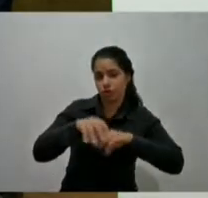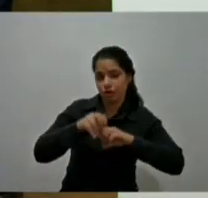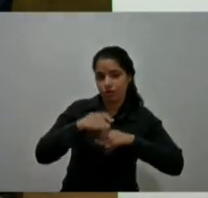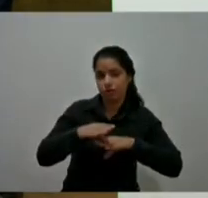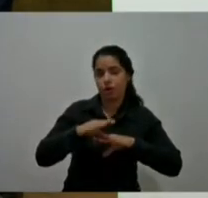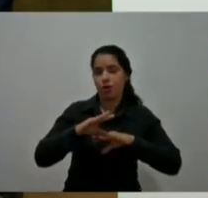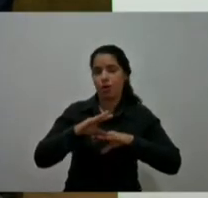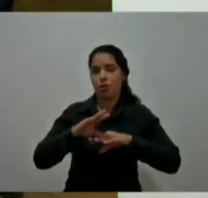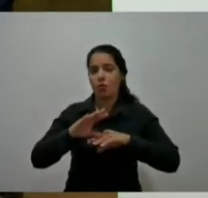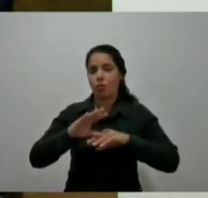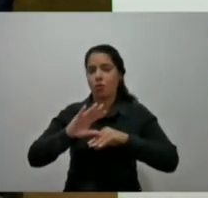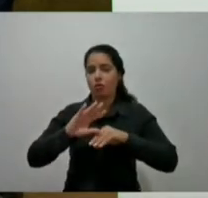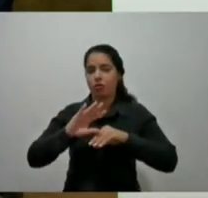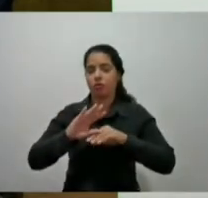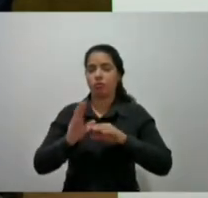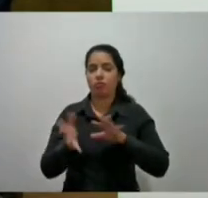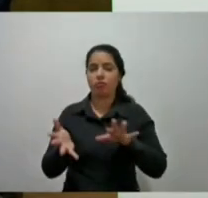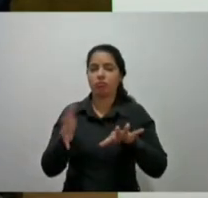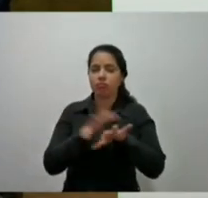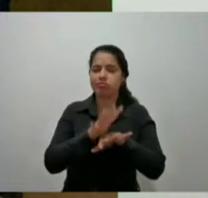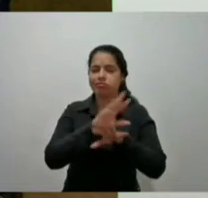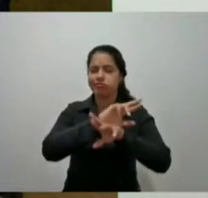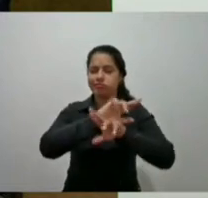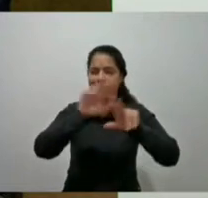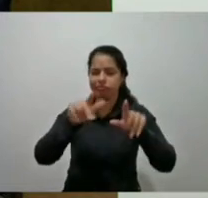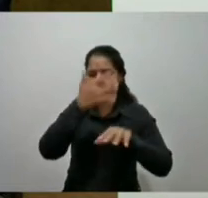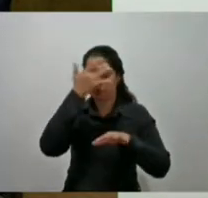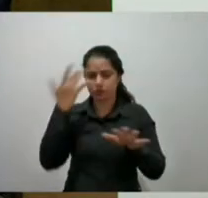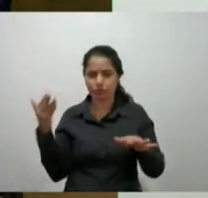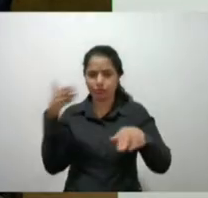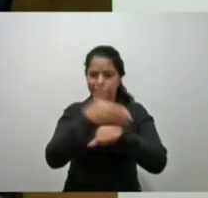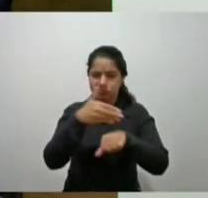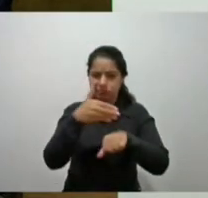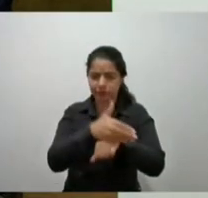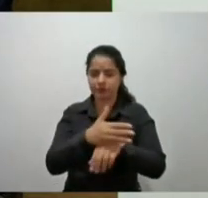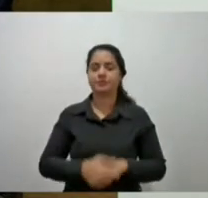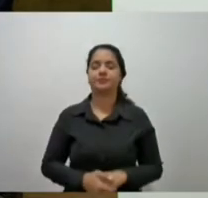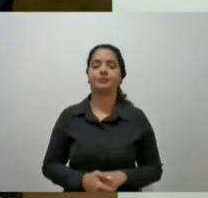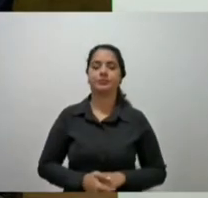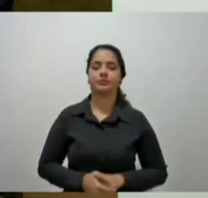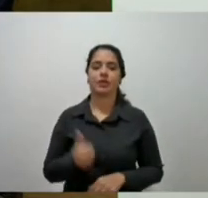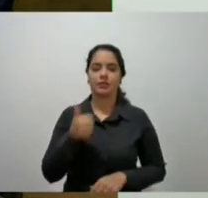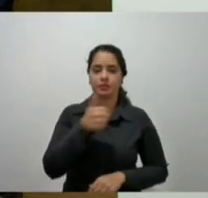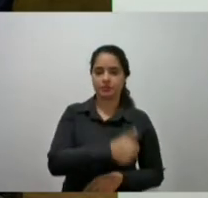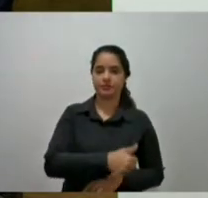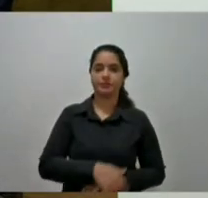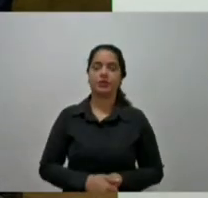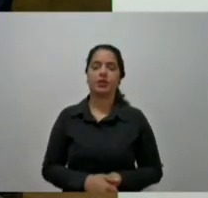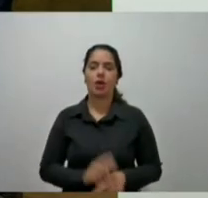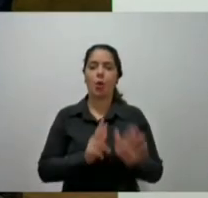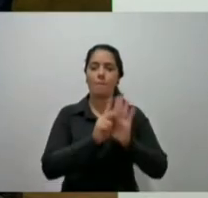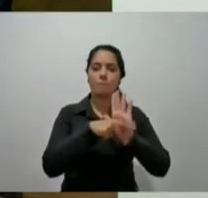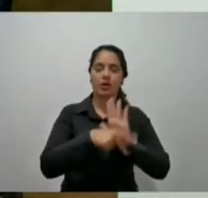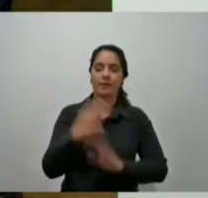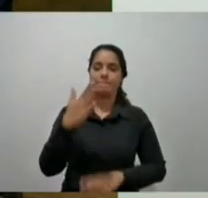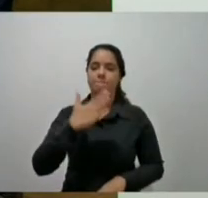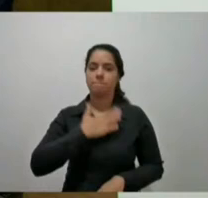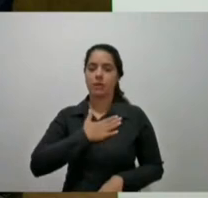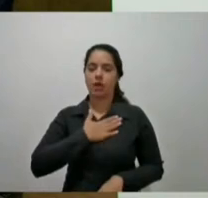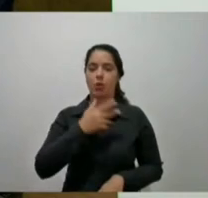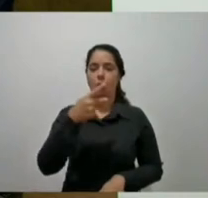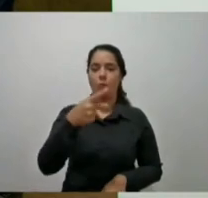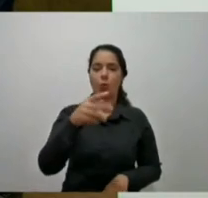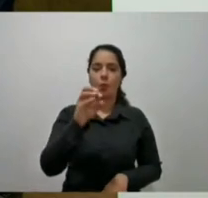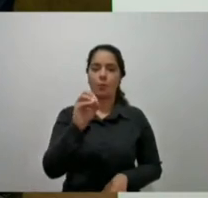do seguro. E aí criamos um programa chamado Meu Porto Seguro, onde nós contratamos o